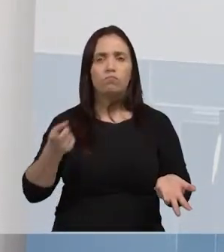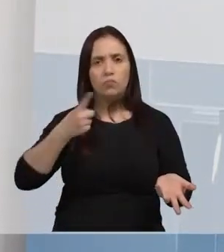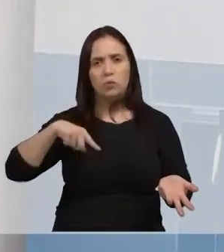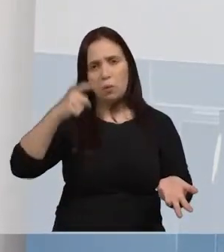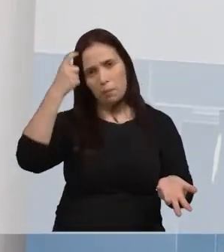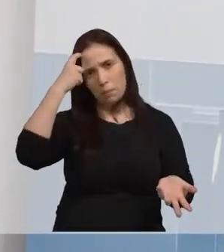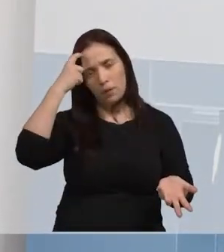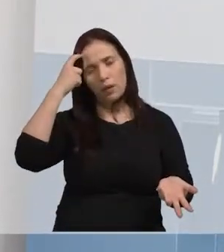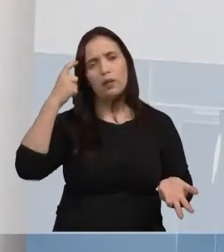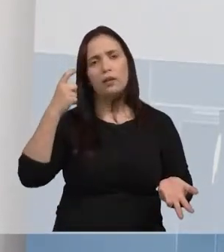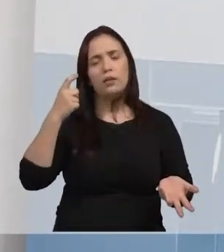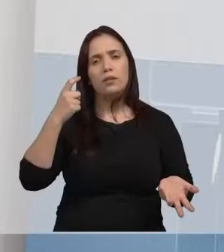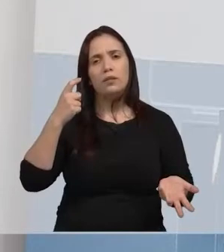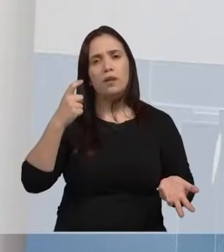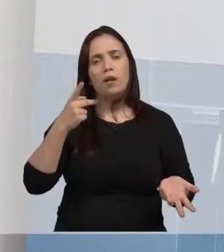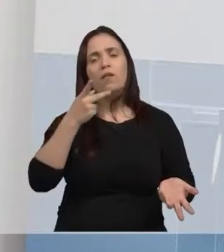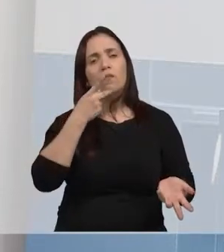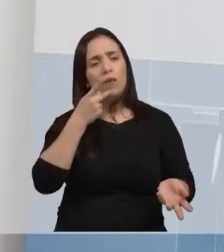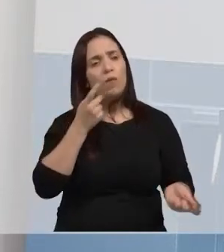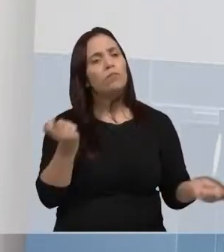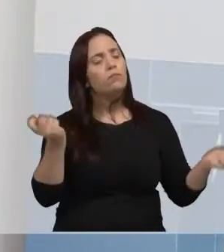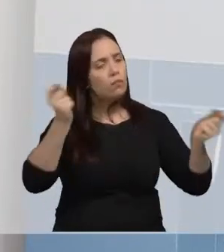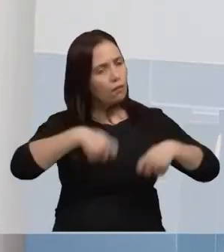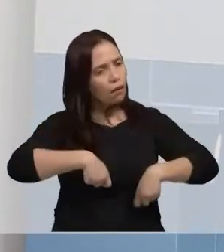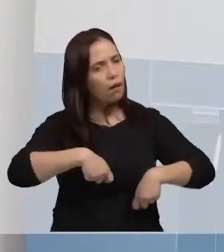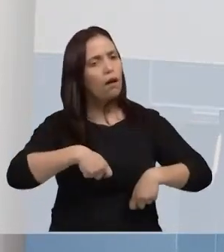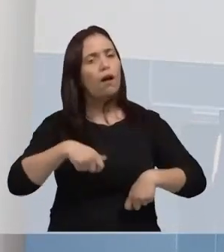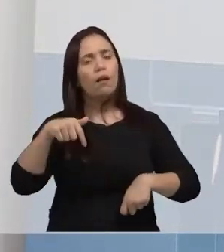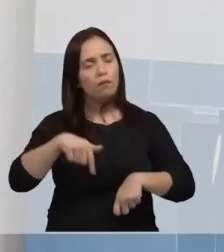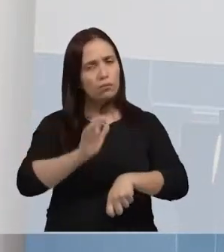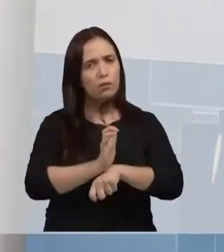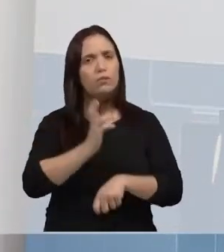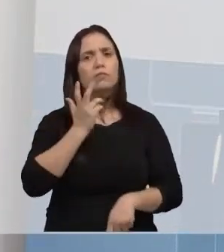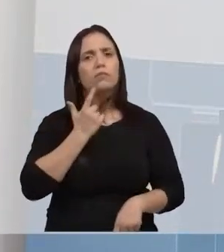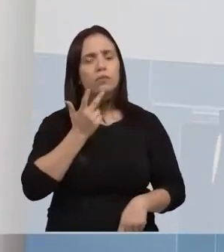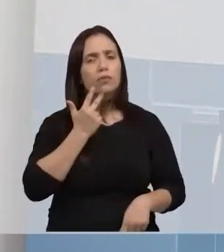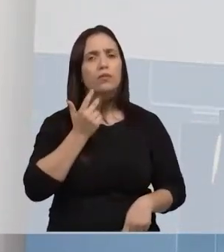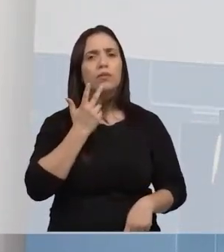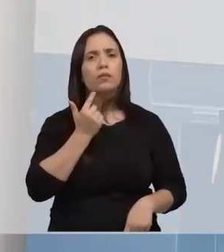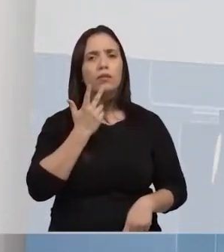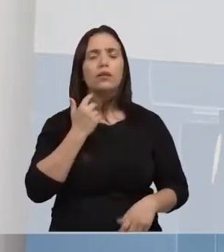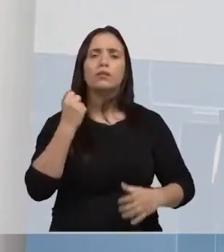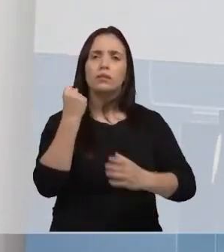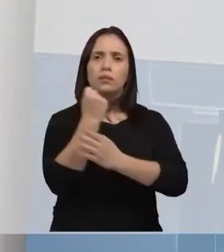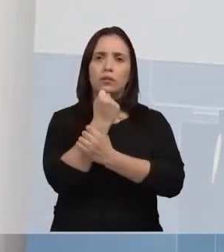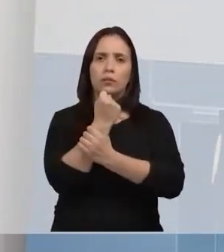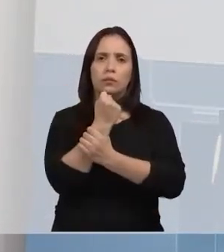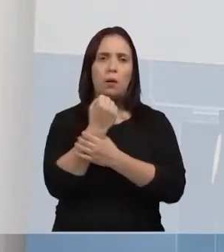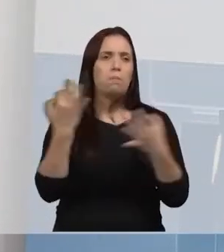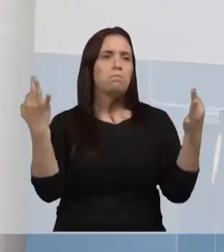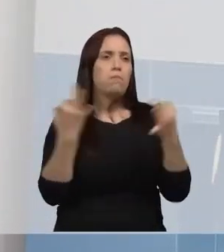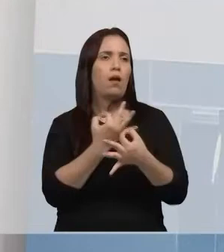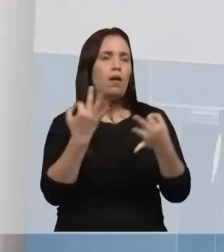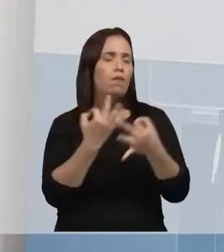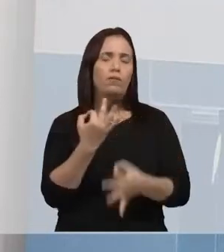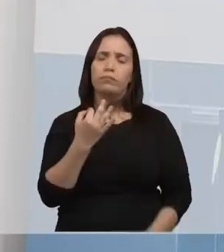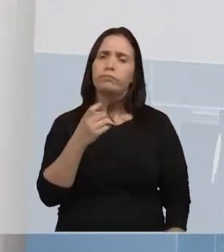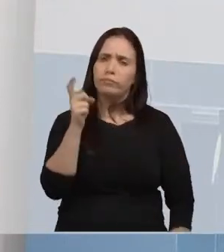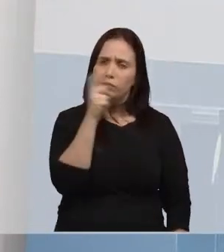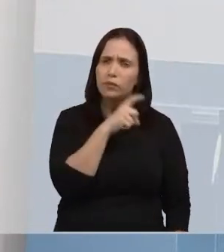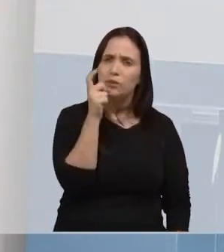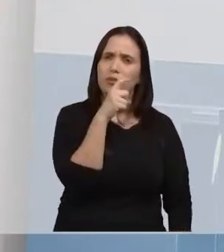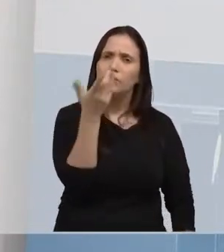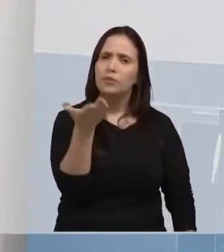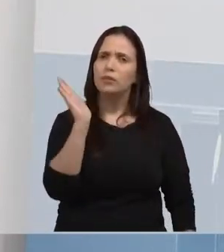né, achando que uma coisa é possível sem ter o conhecimento necessário, porque sabe que não é. Por exemplo, quem mais mata nesse